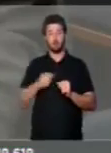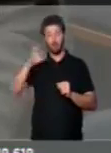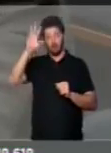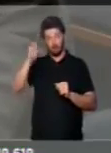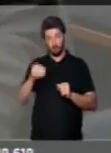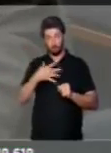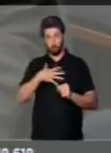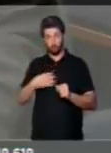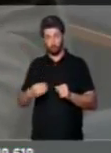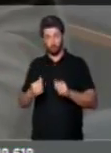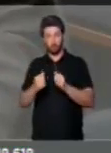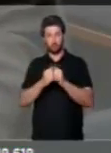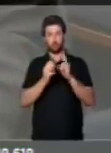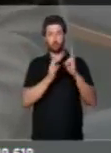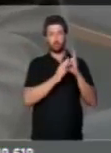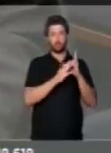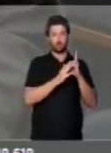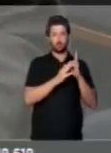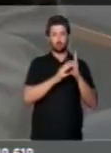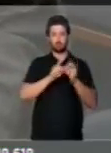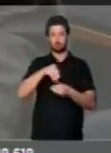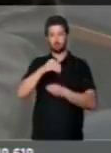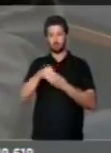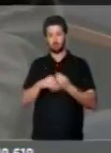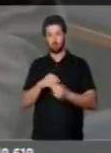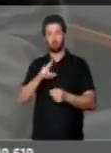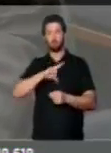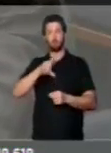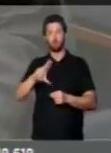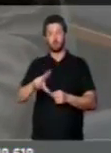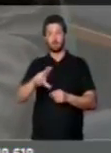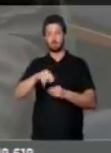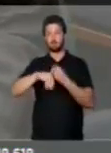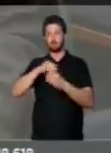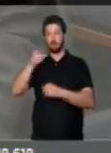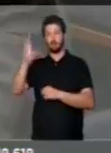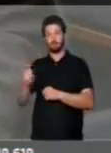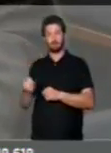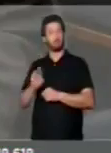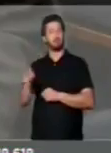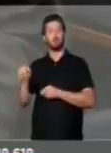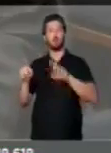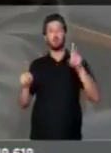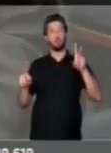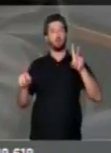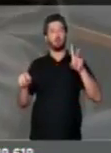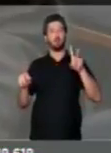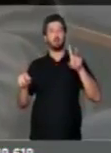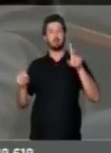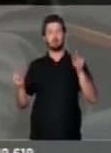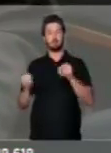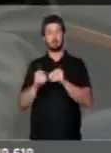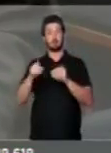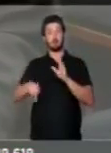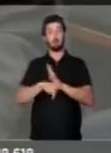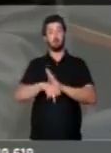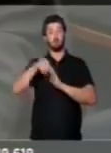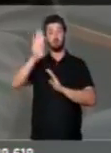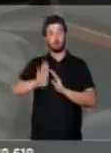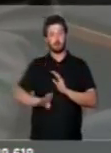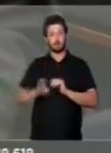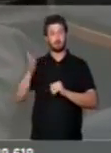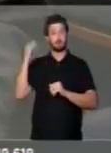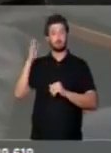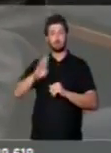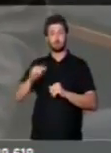africano com o índio nem é africano, nem é índio, o filho do português com o africano nem é português, nem é africano, não é brasileiro, que o Brasil não